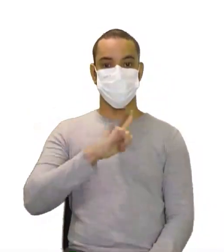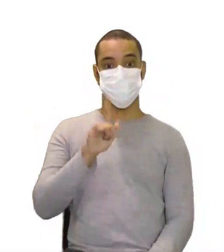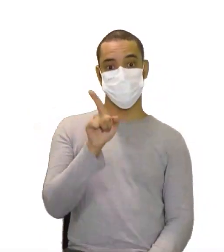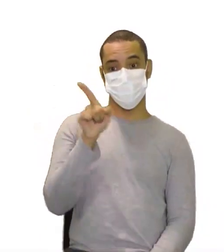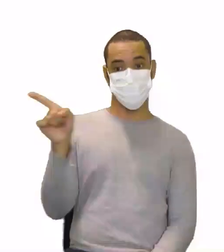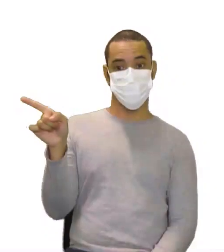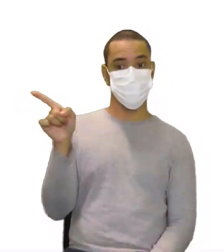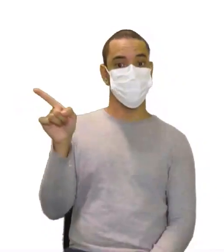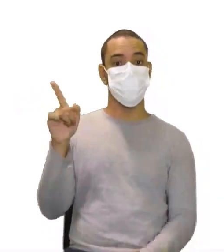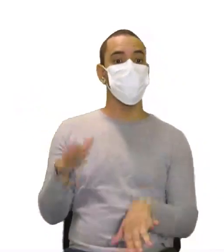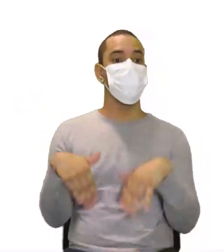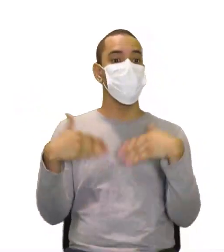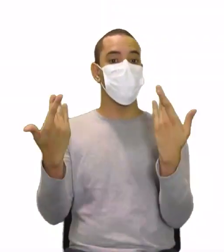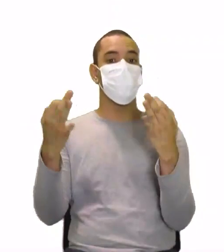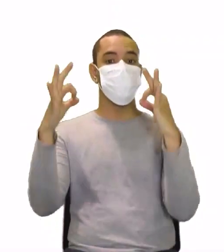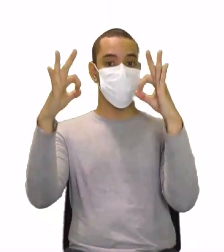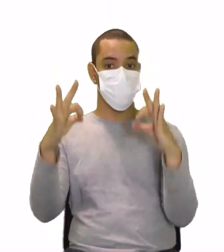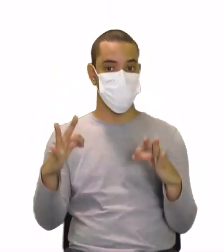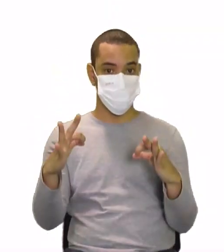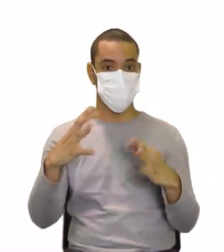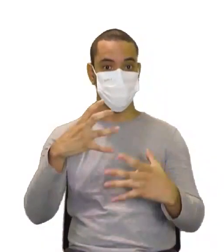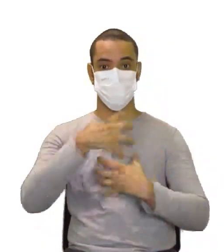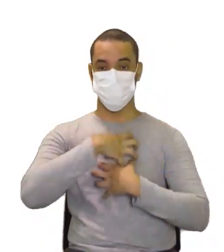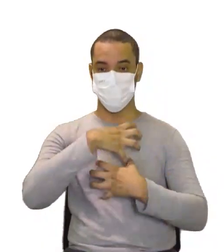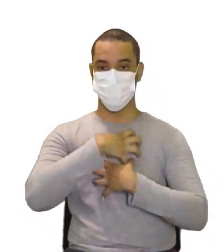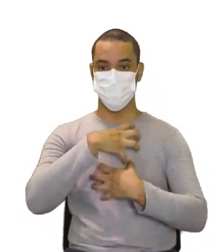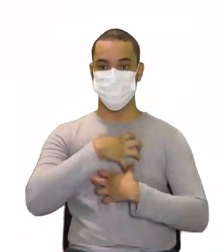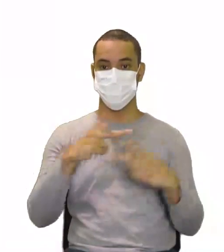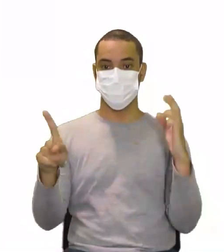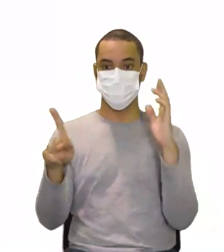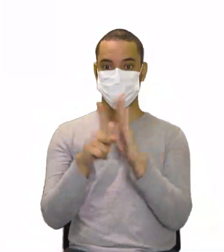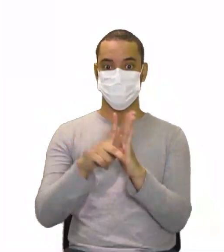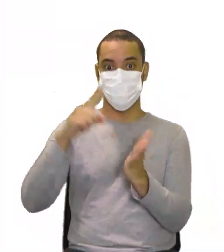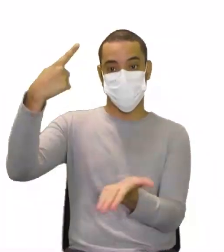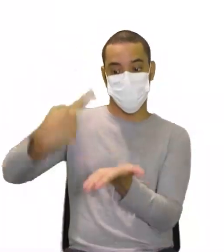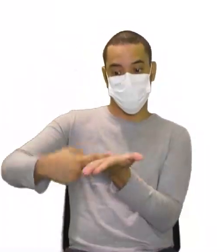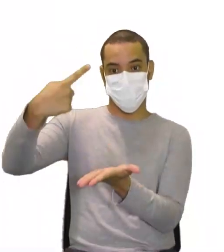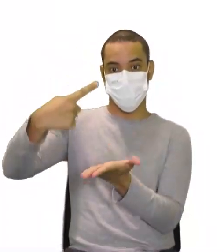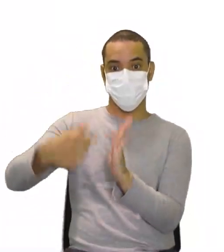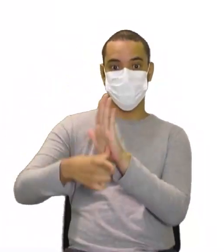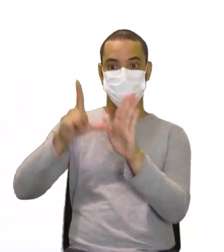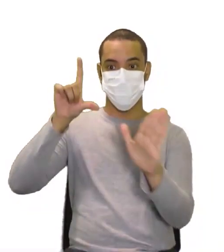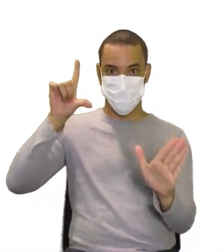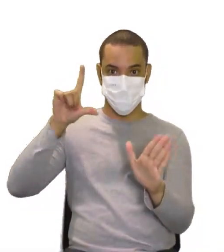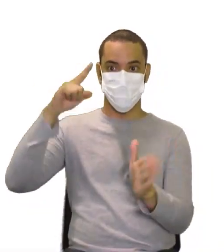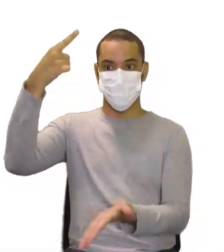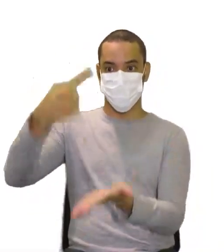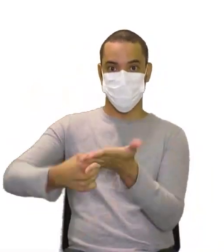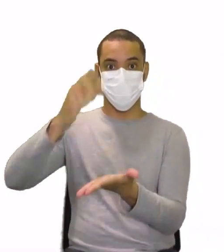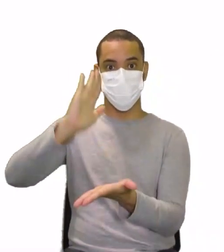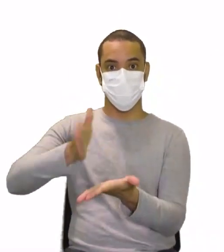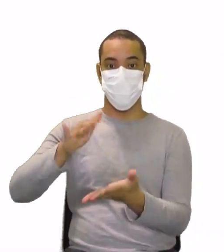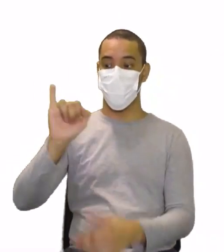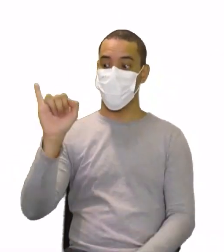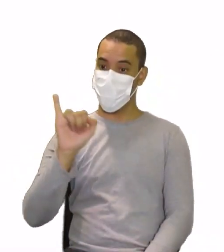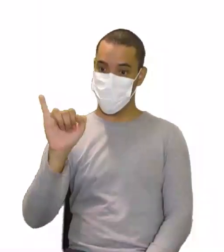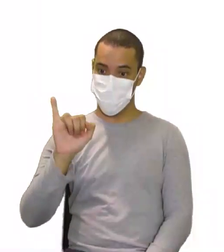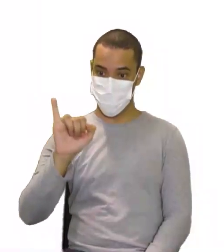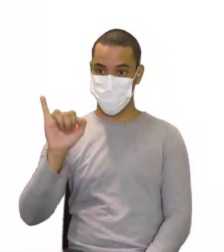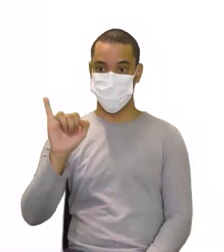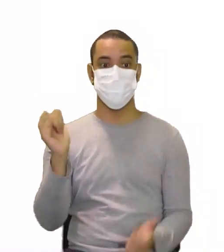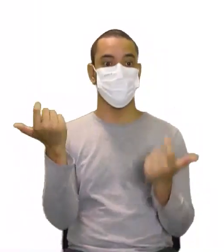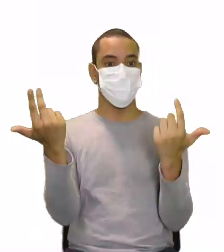representa corretamente o sentido da corrente convencional, como se